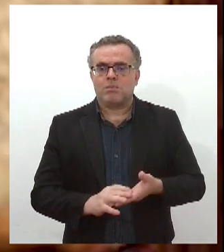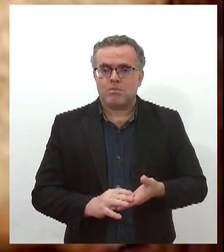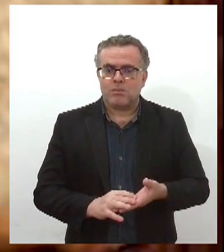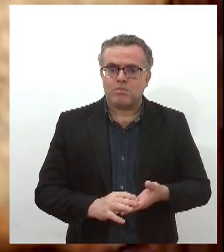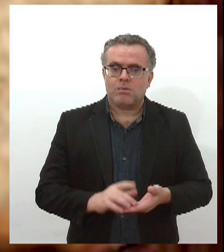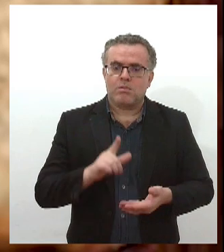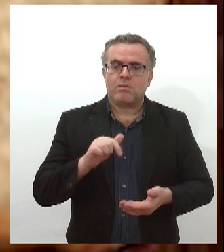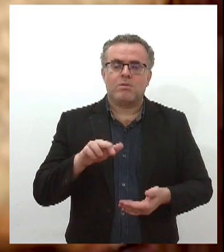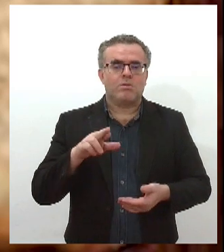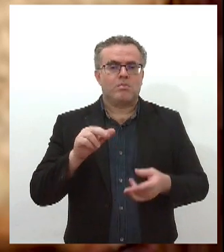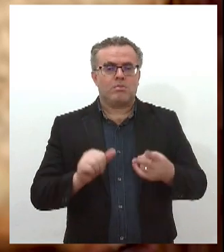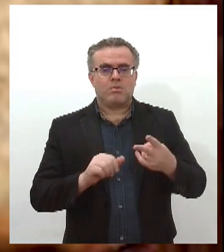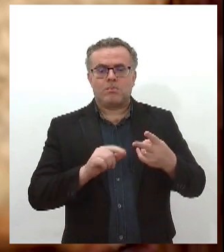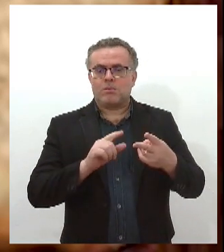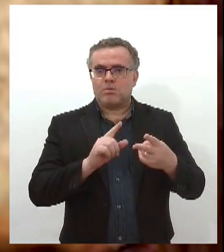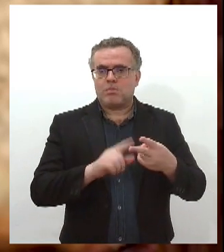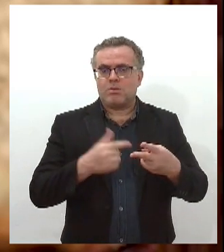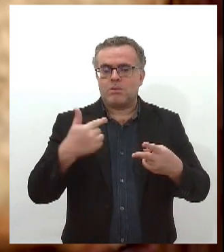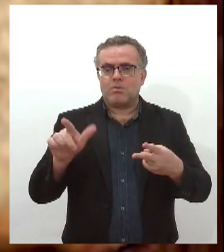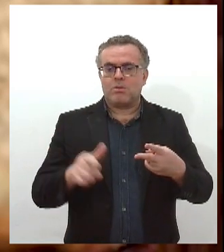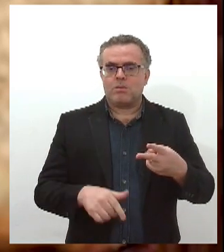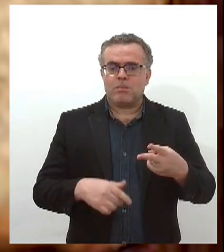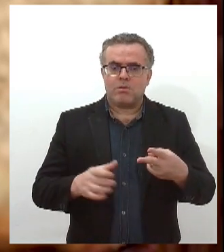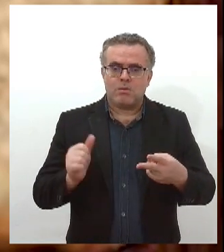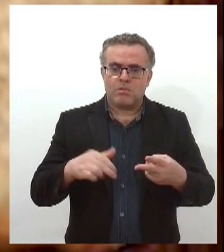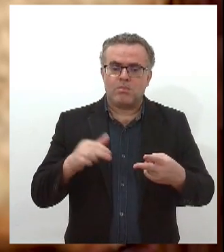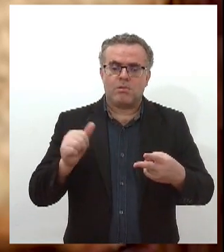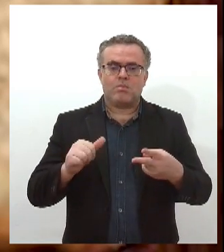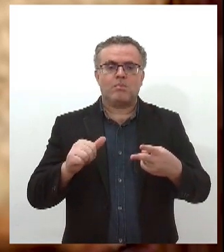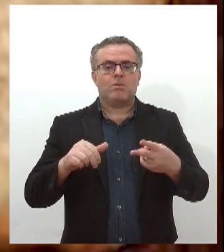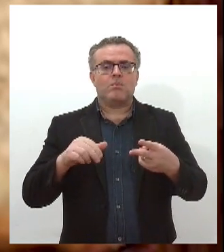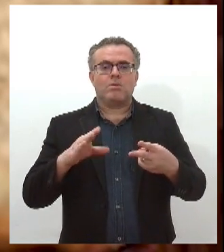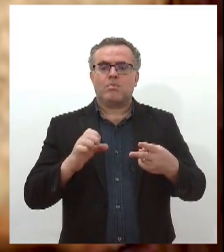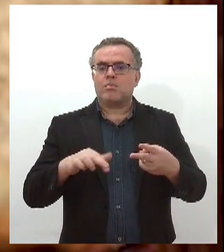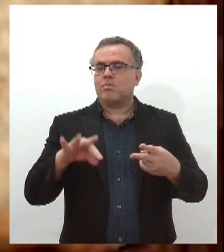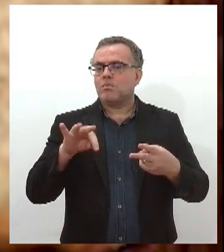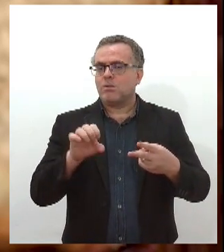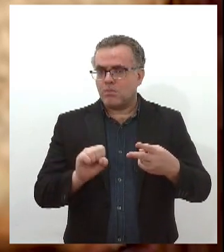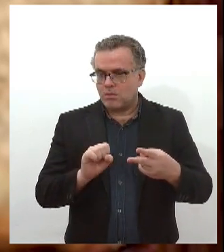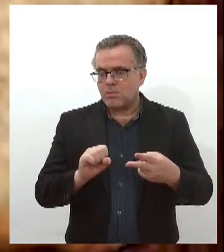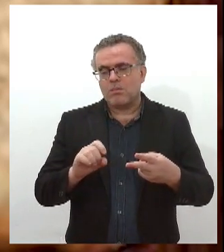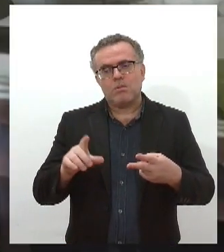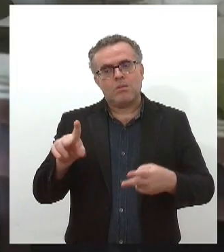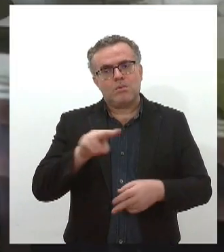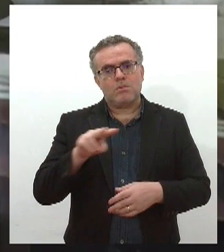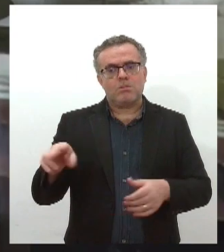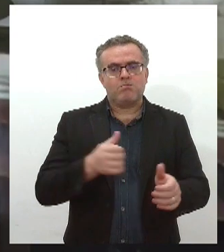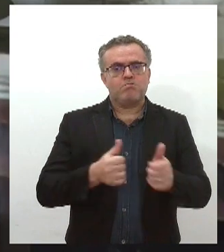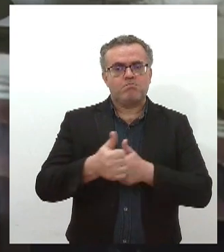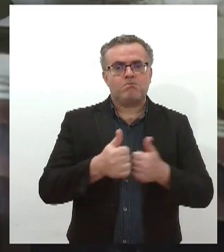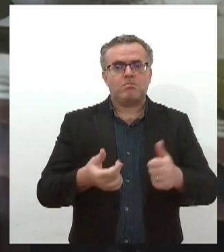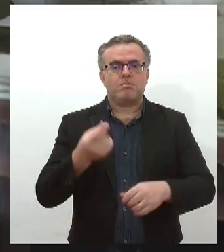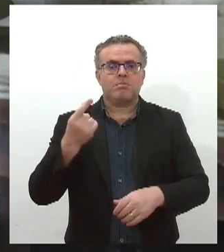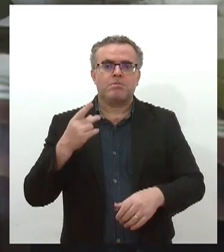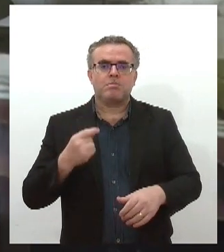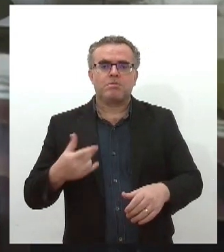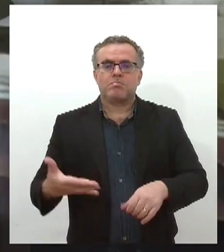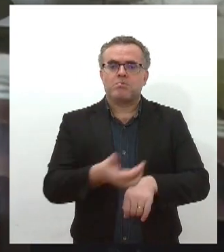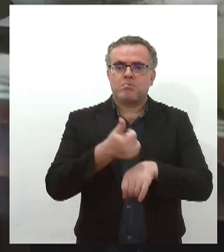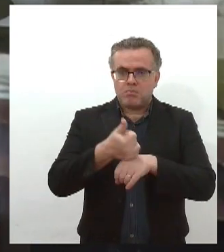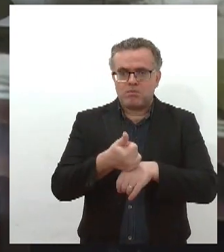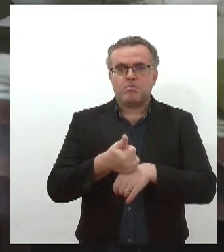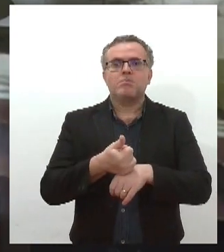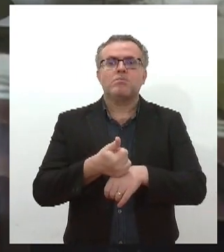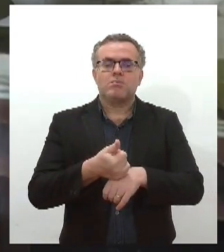Laura Marques, né, Ana Cortes. Então, eram mulheres perseguidas pelo golpe militar. Mas nós